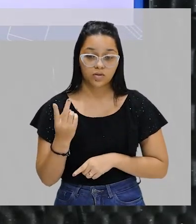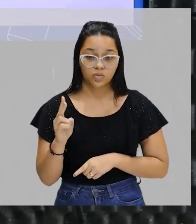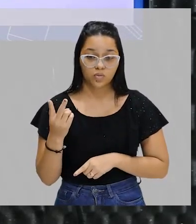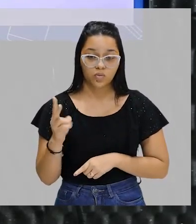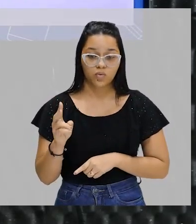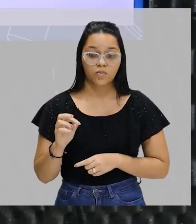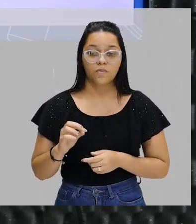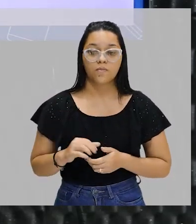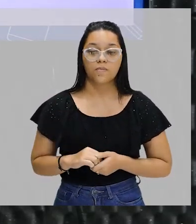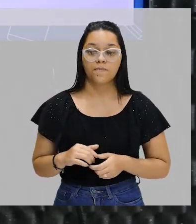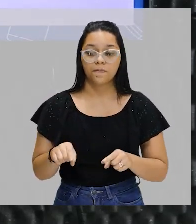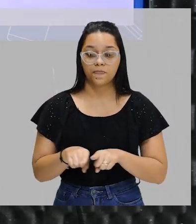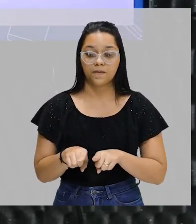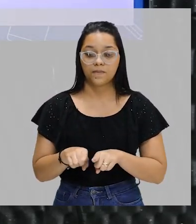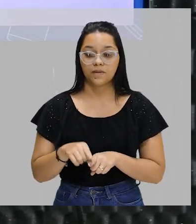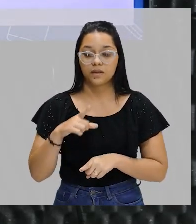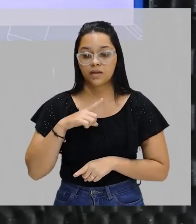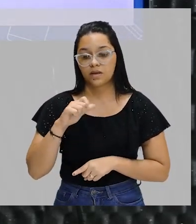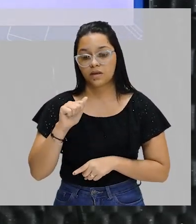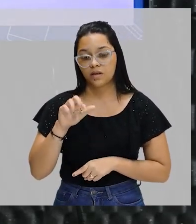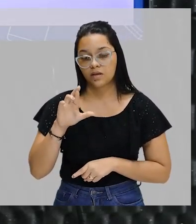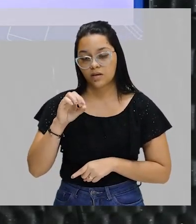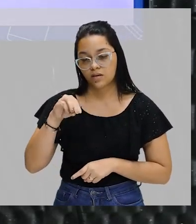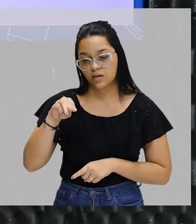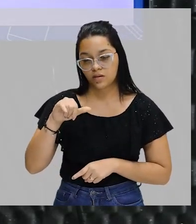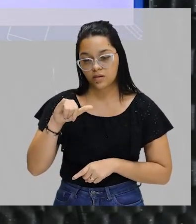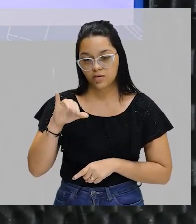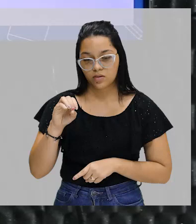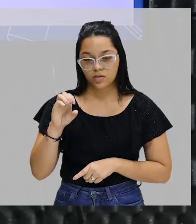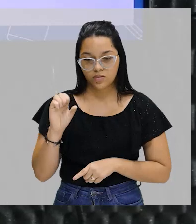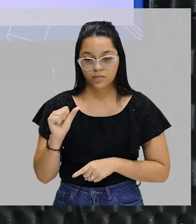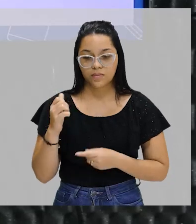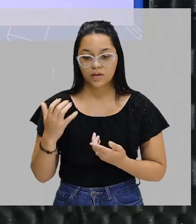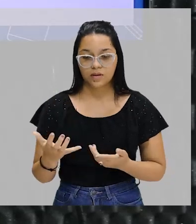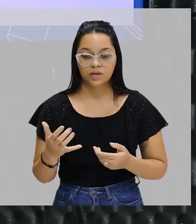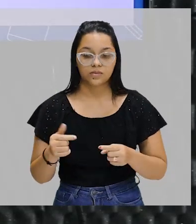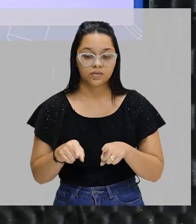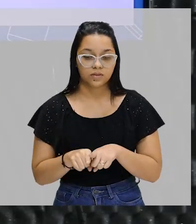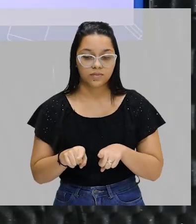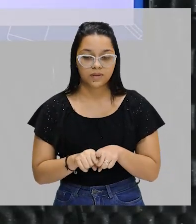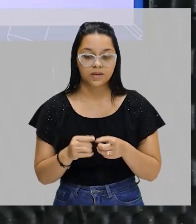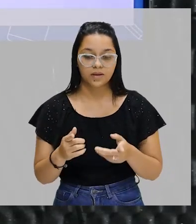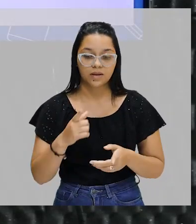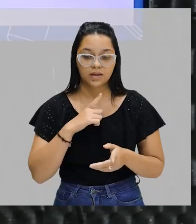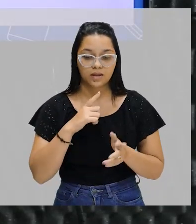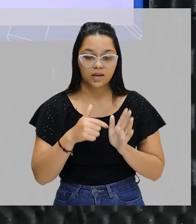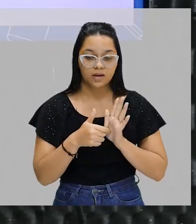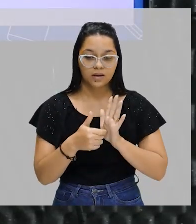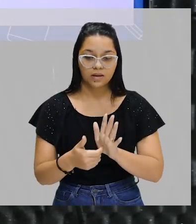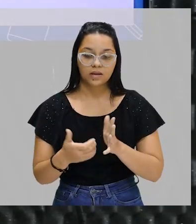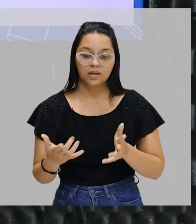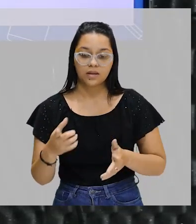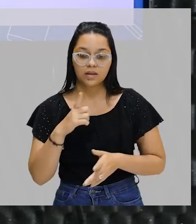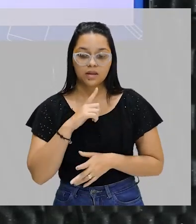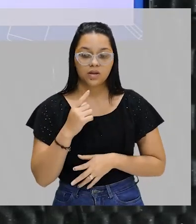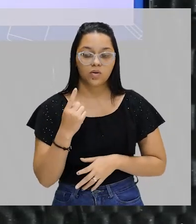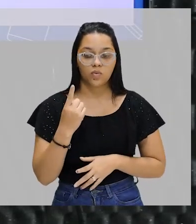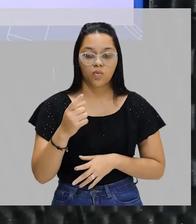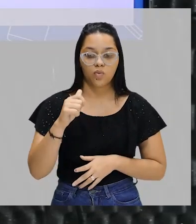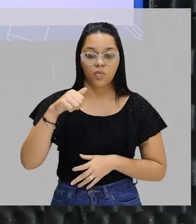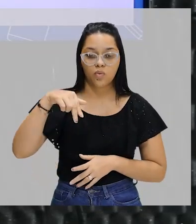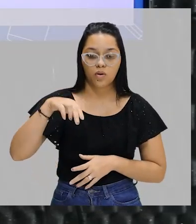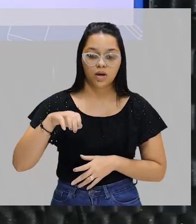dupla. E os compostos aromáticos. Os compostos aromáticos são aqueles que apresentam pelo menos um anel